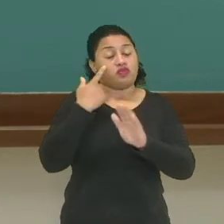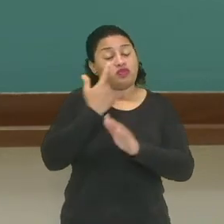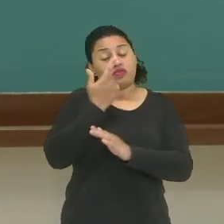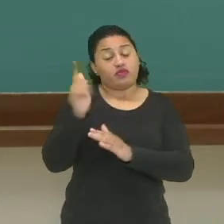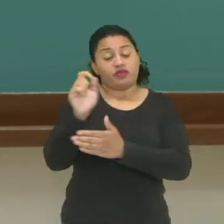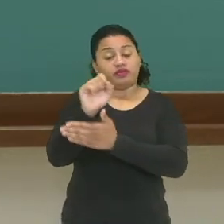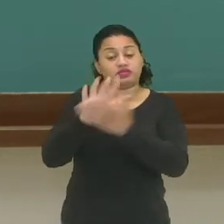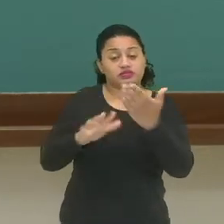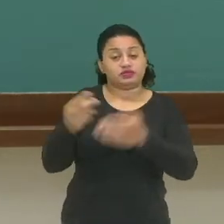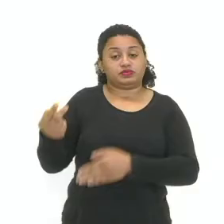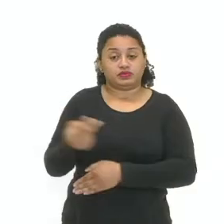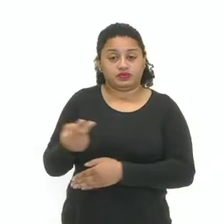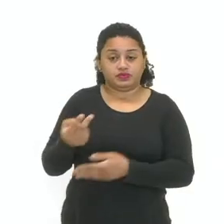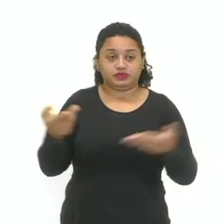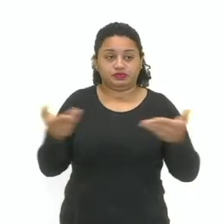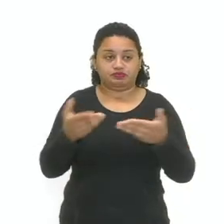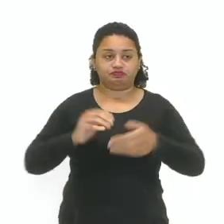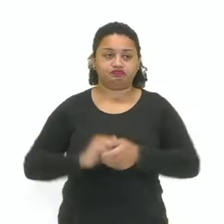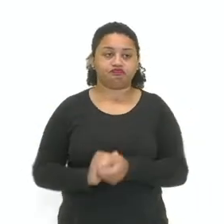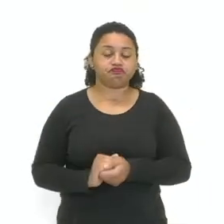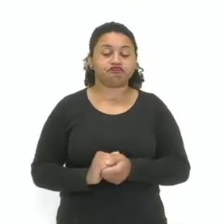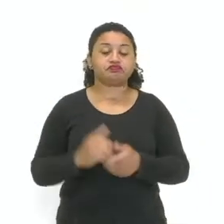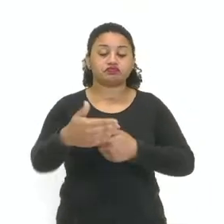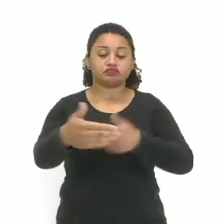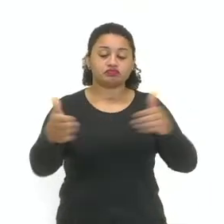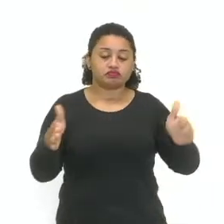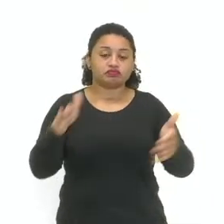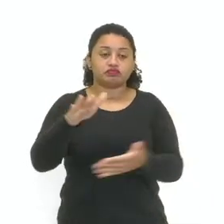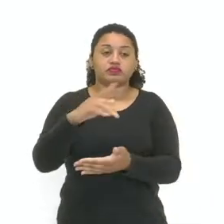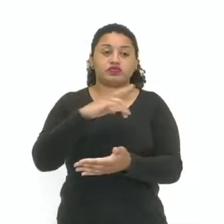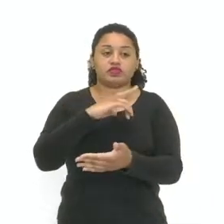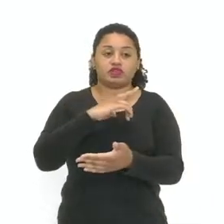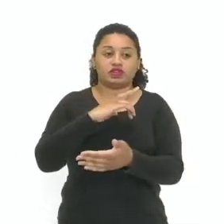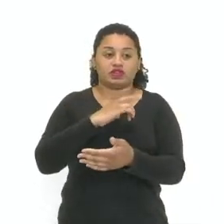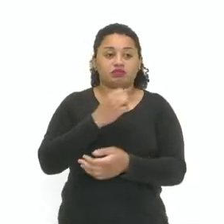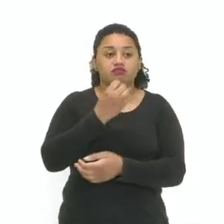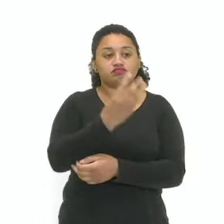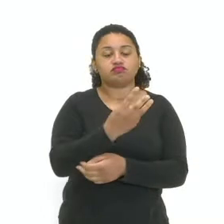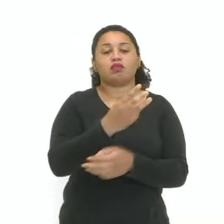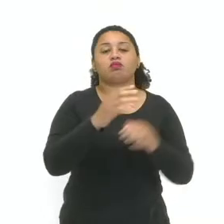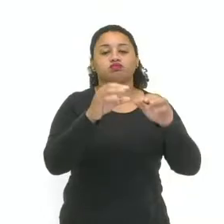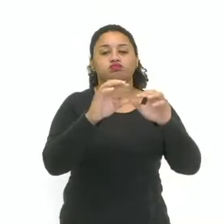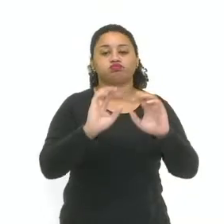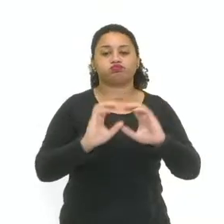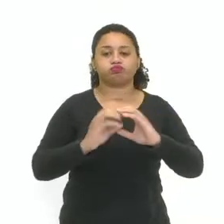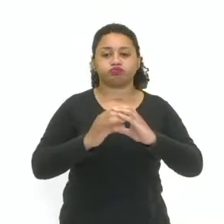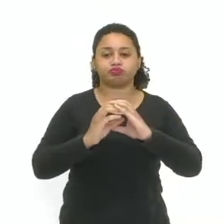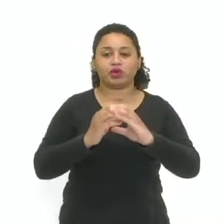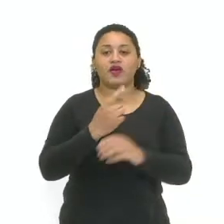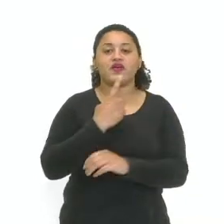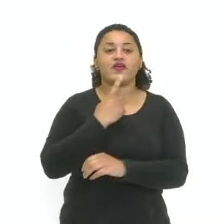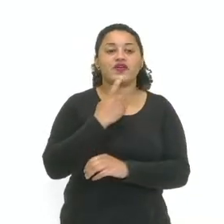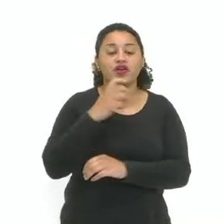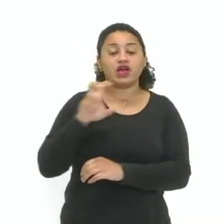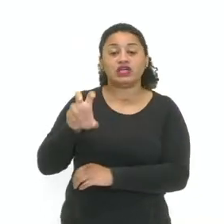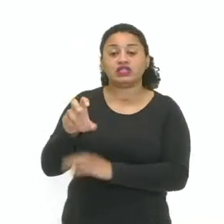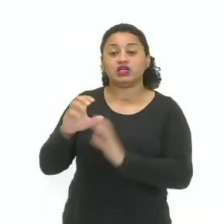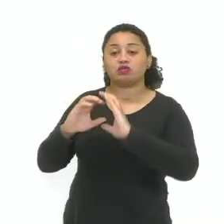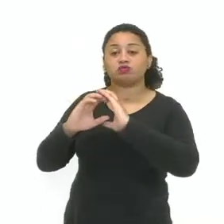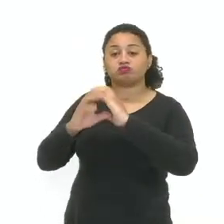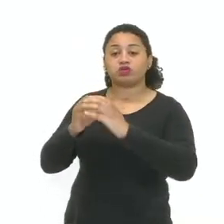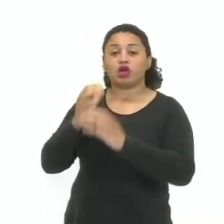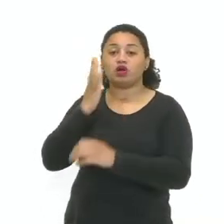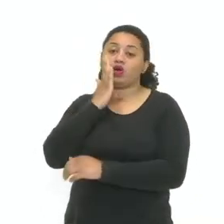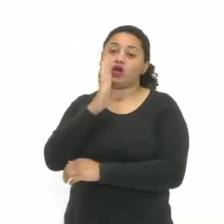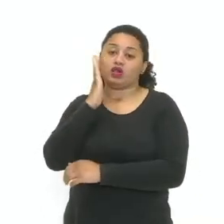segundo exercício. Uma urna contém 3 bolas vermelhas e 5 bolas